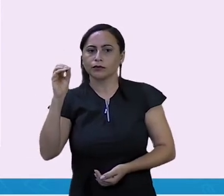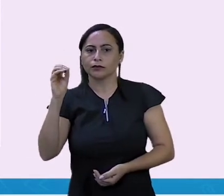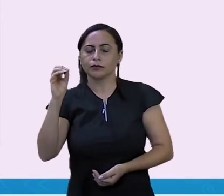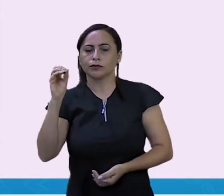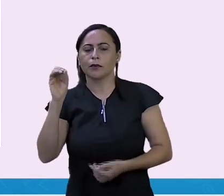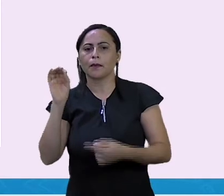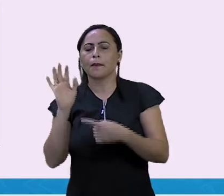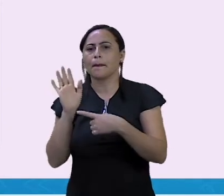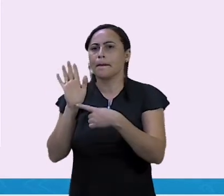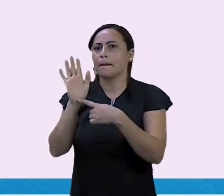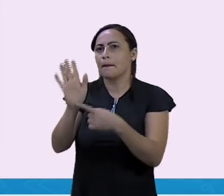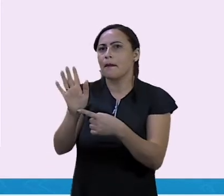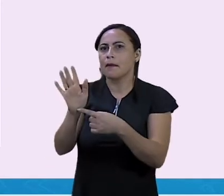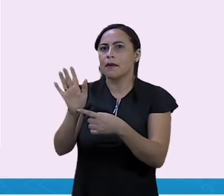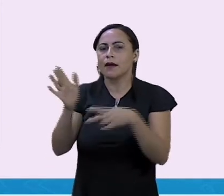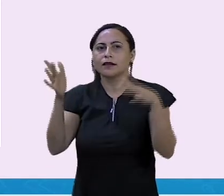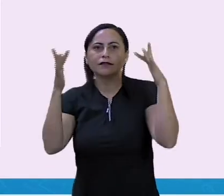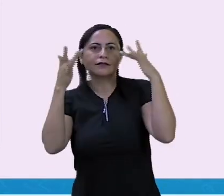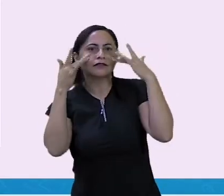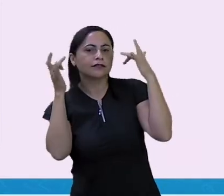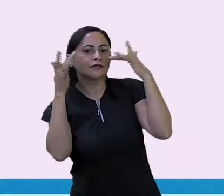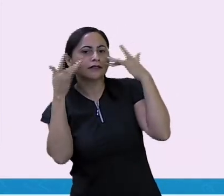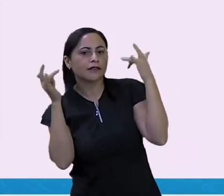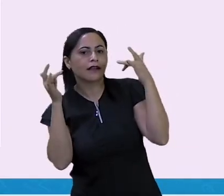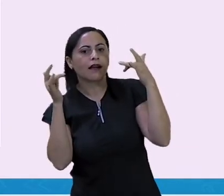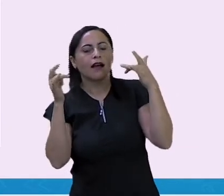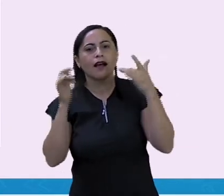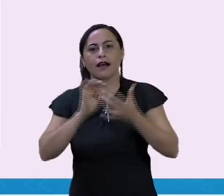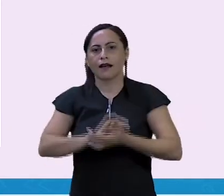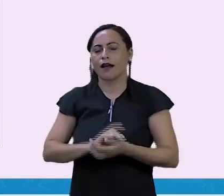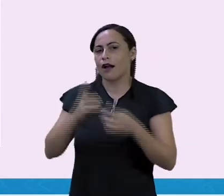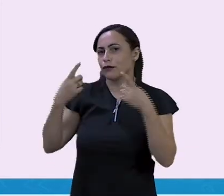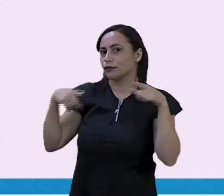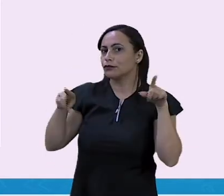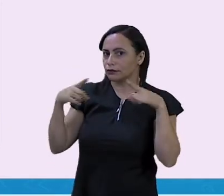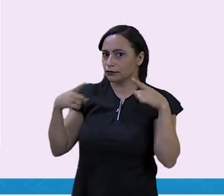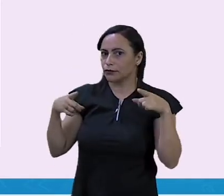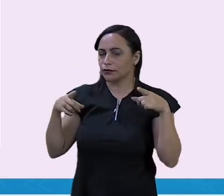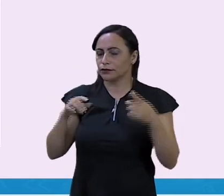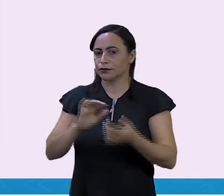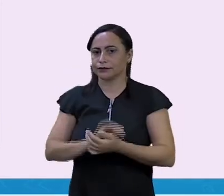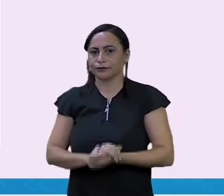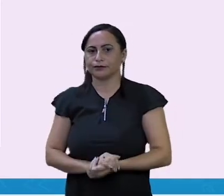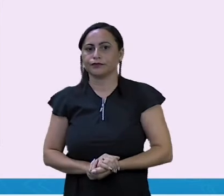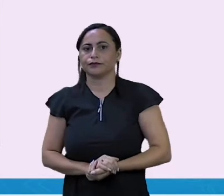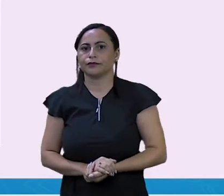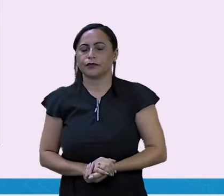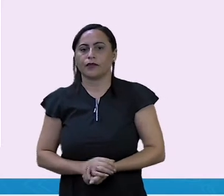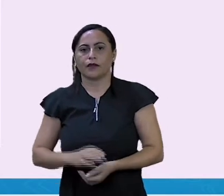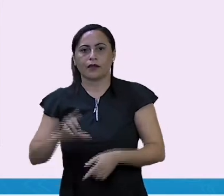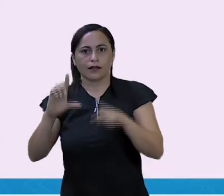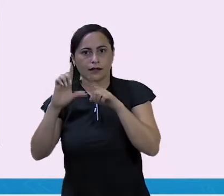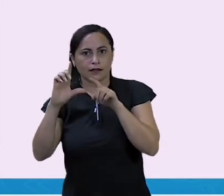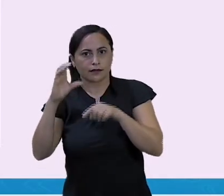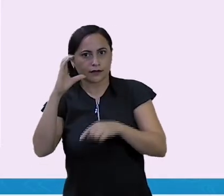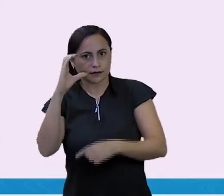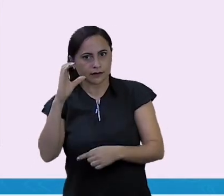de música, de um show, né, de um teatro ou algo parecido. Então, concerto com C é